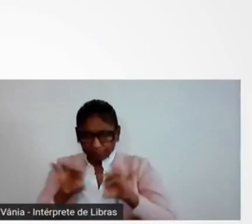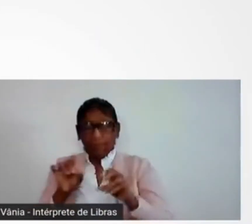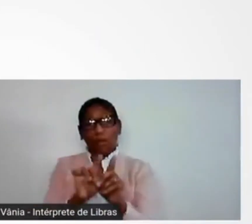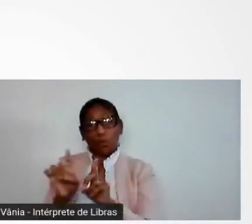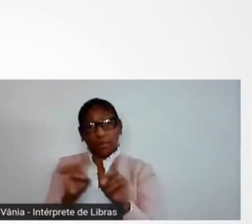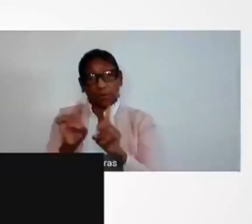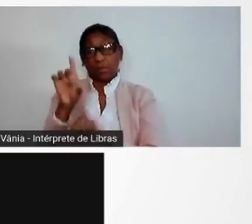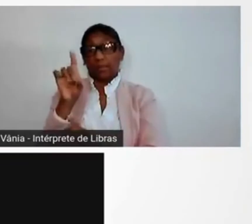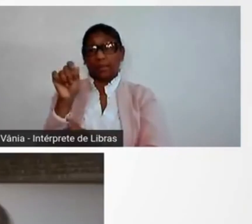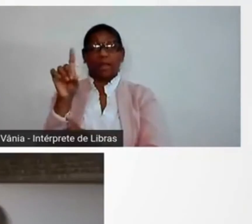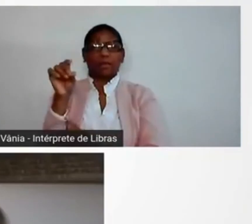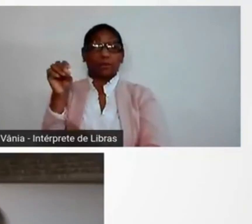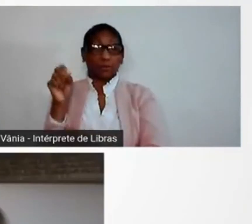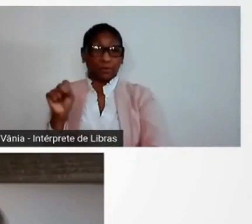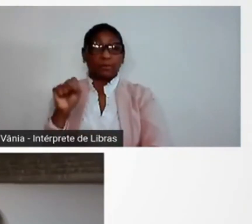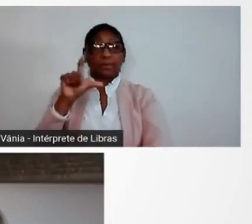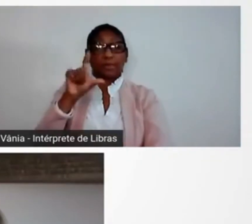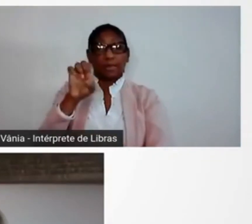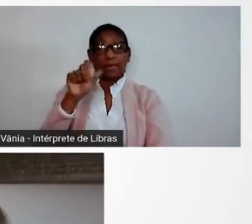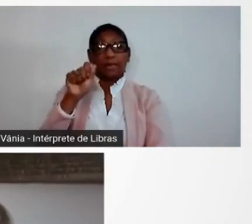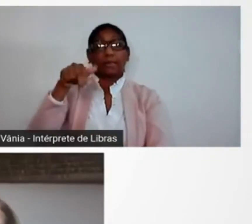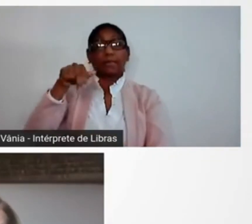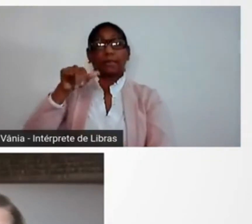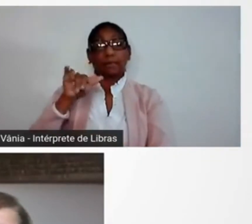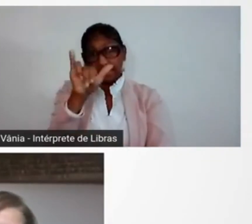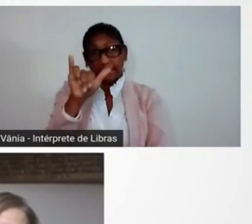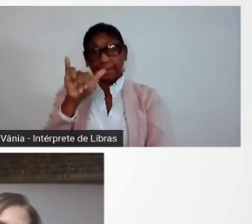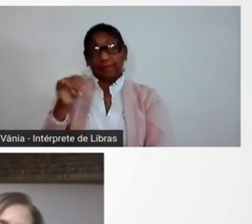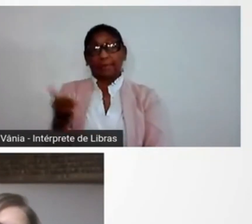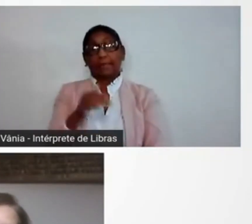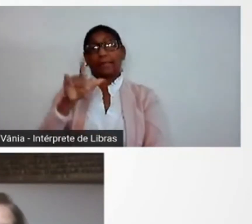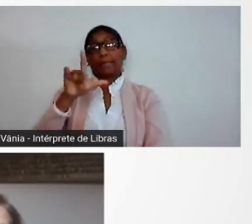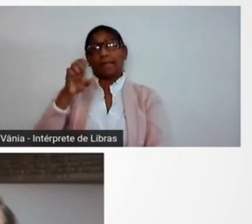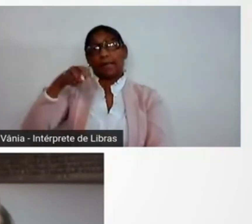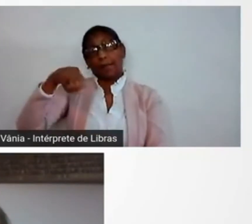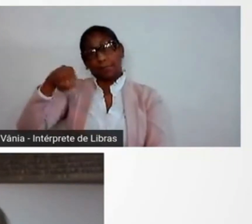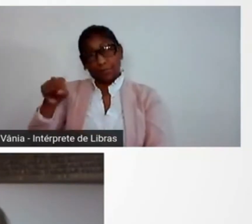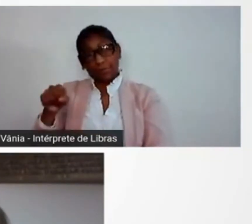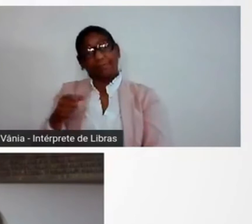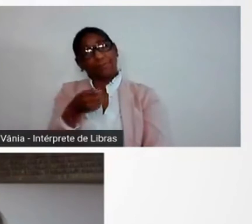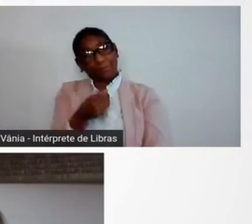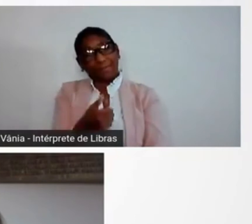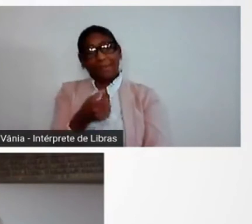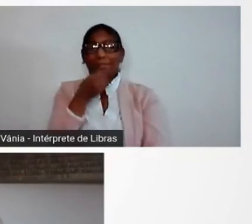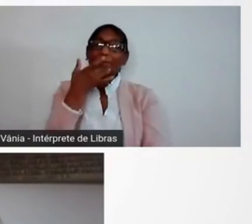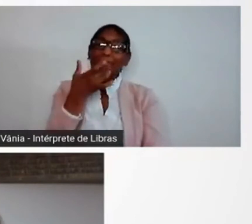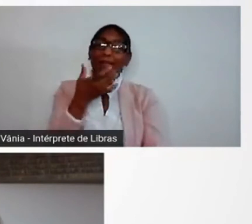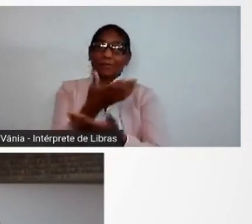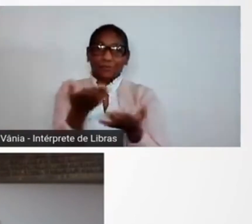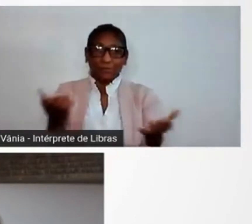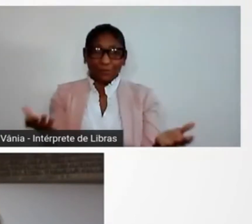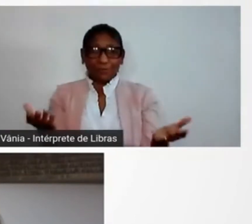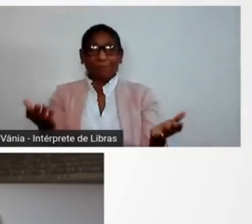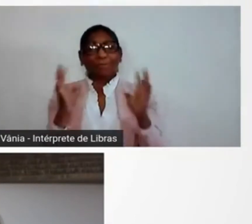de Dados, a Leani Lemos. Tudo bem, Leani? Tudo bem, governador. Boa tarde a todos que